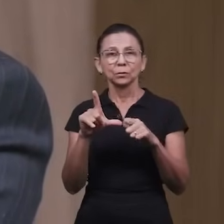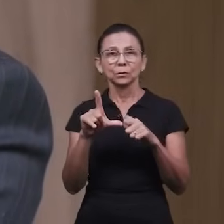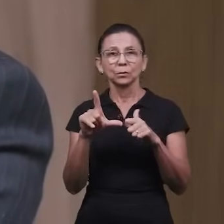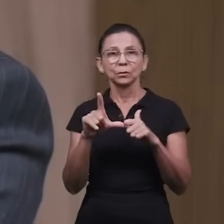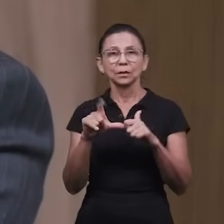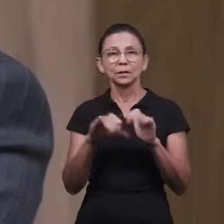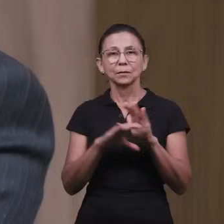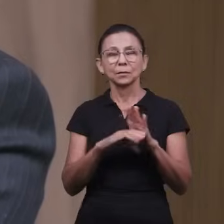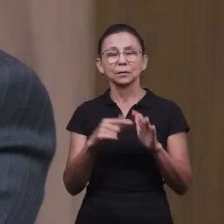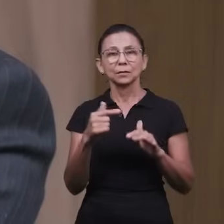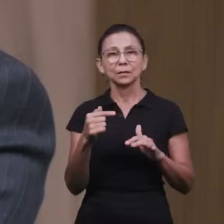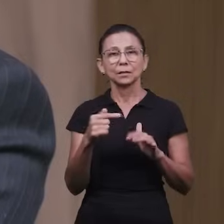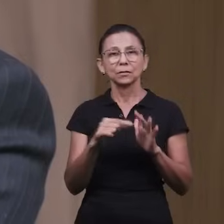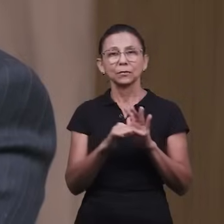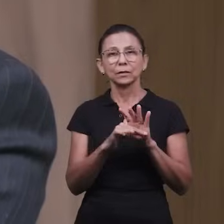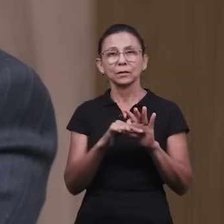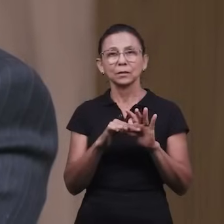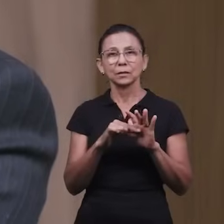o versículo